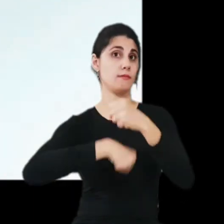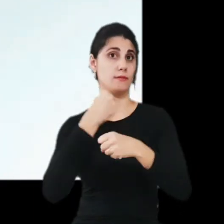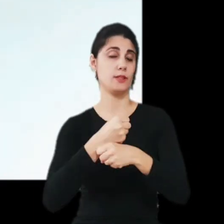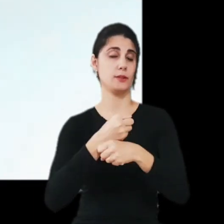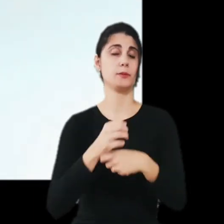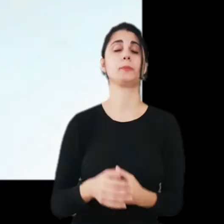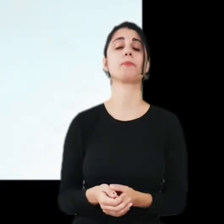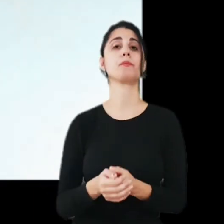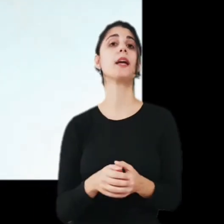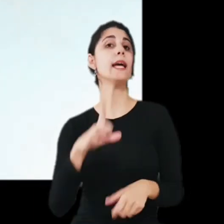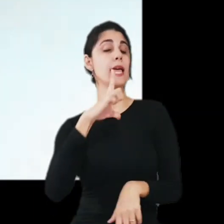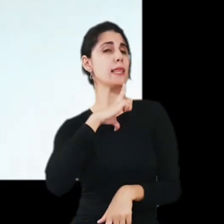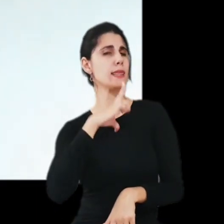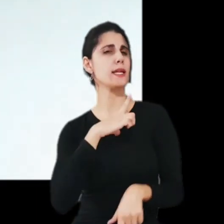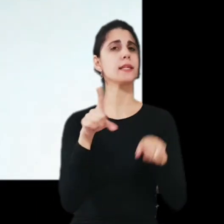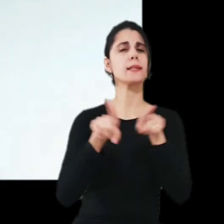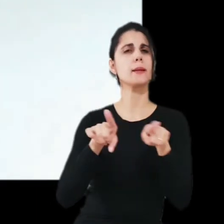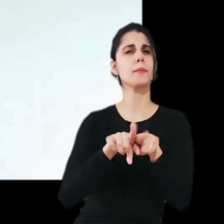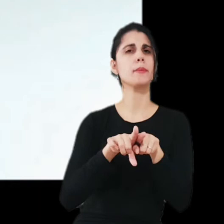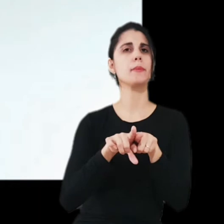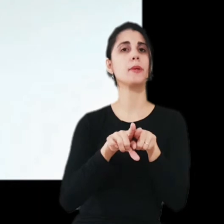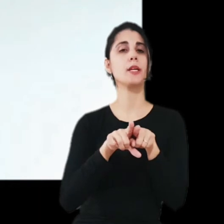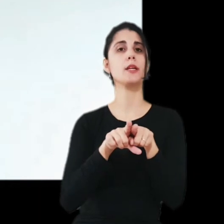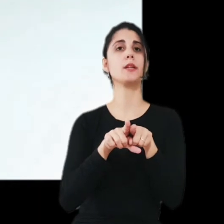Agora, existe o chamado